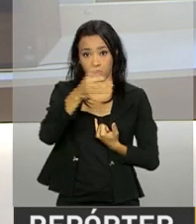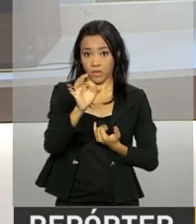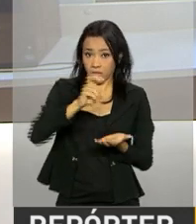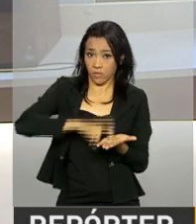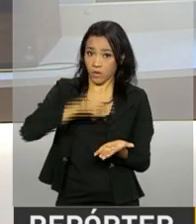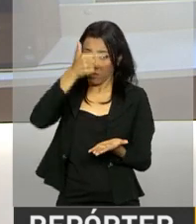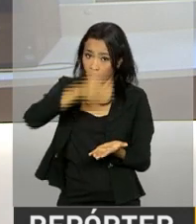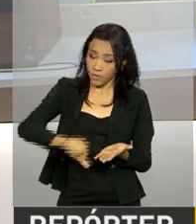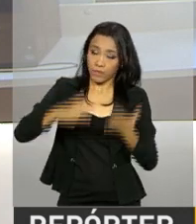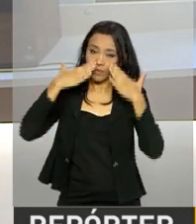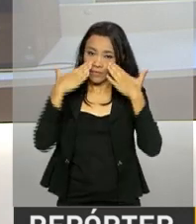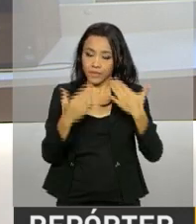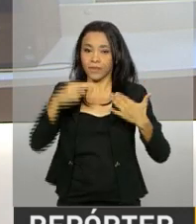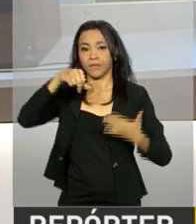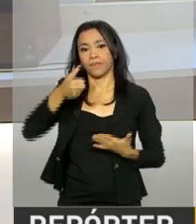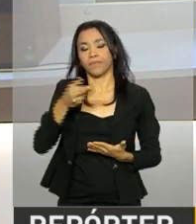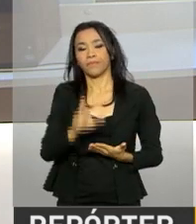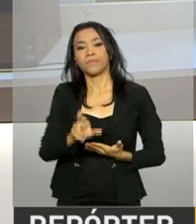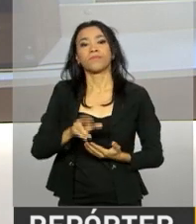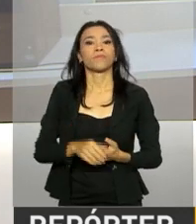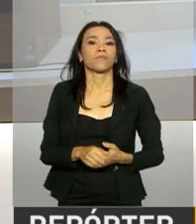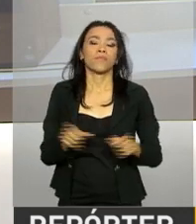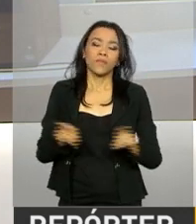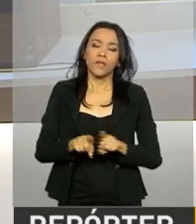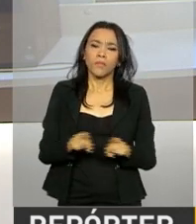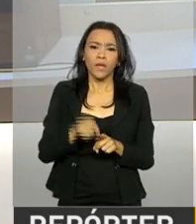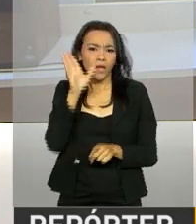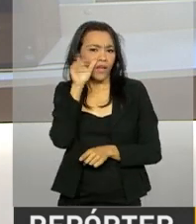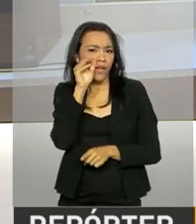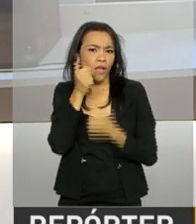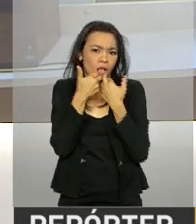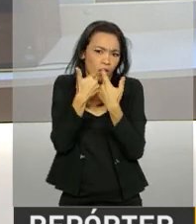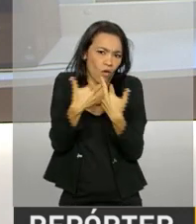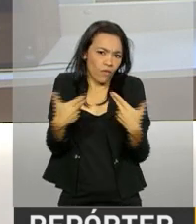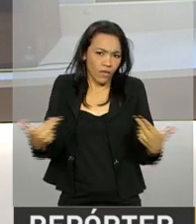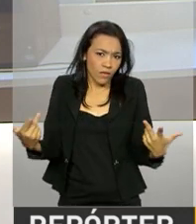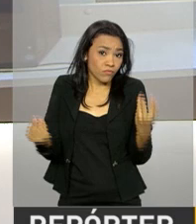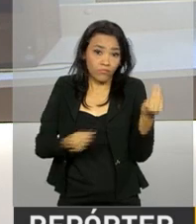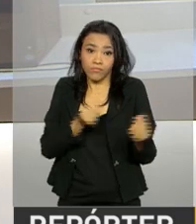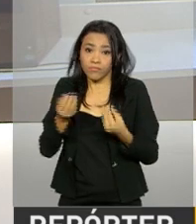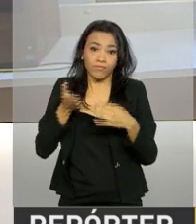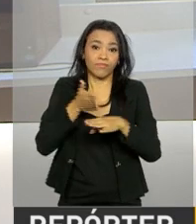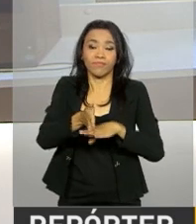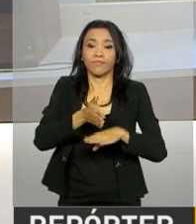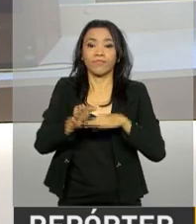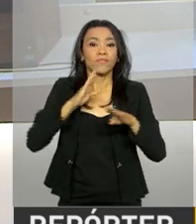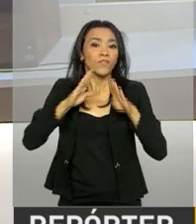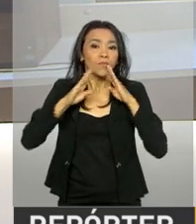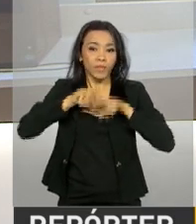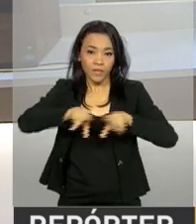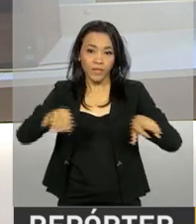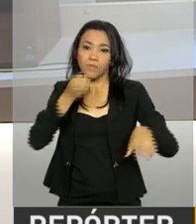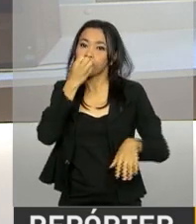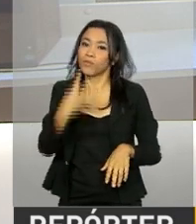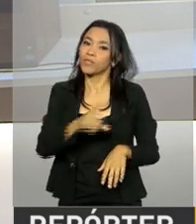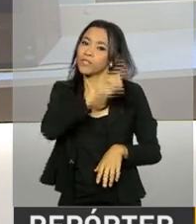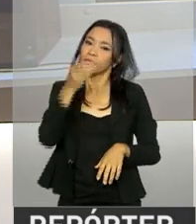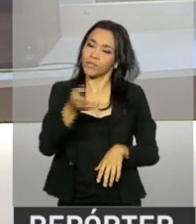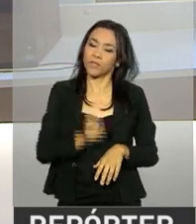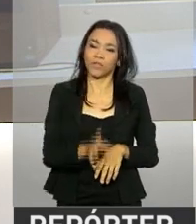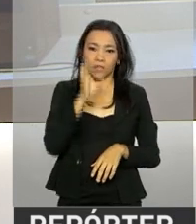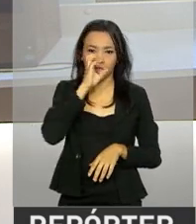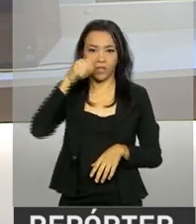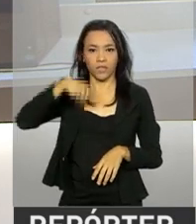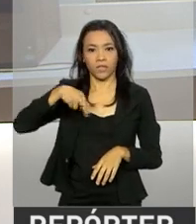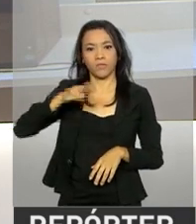manhã na próxima edição do repórter NBR você pode acompanhar também as novidades em nossas redes sociis um bom dia para você e continue